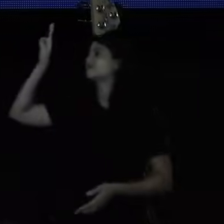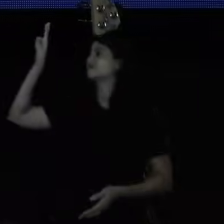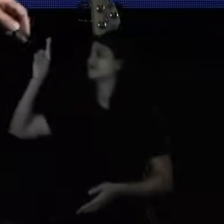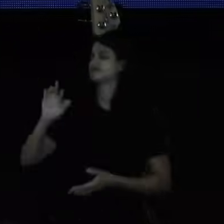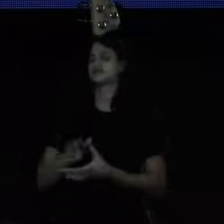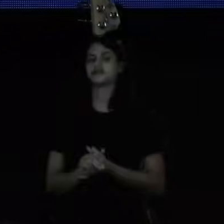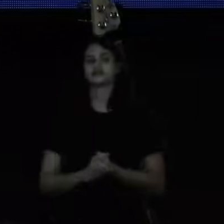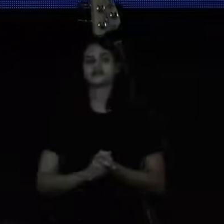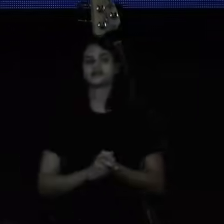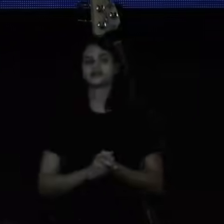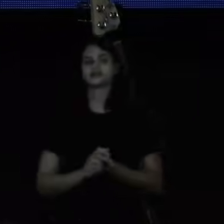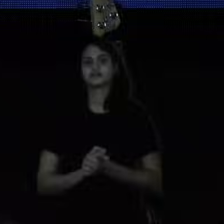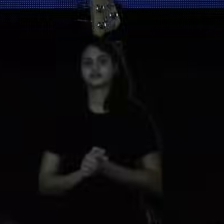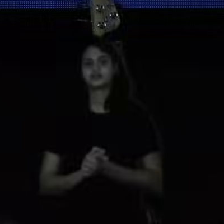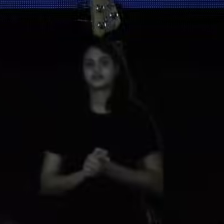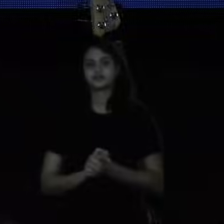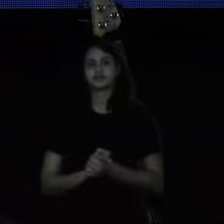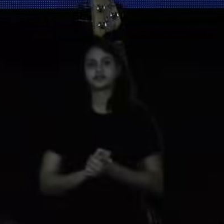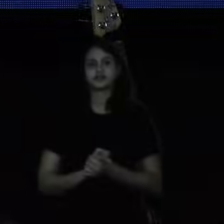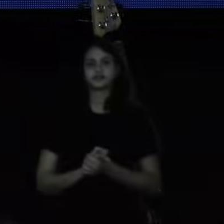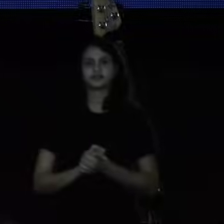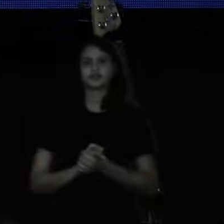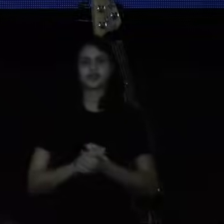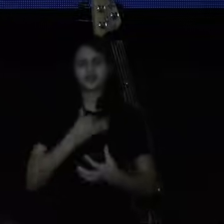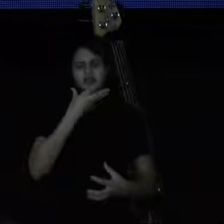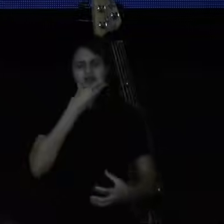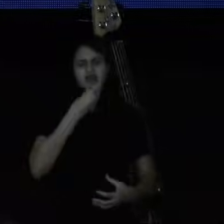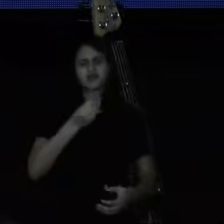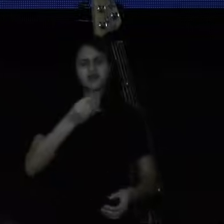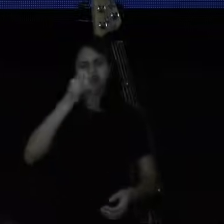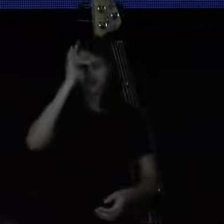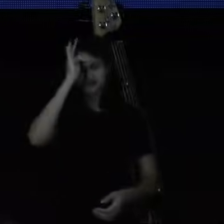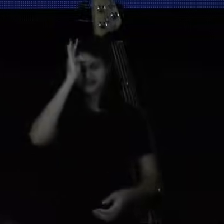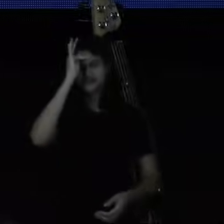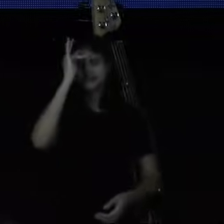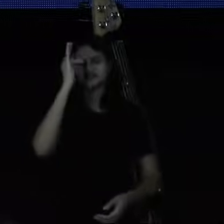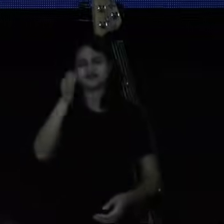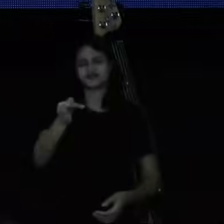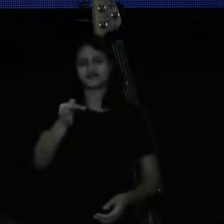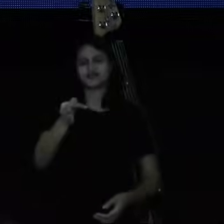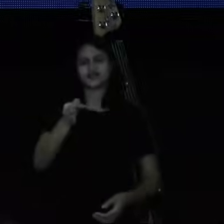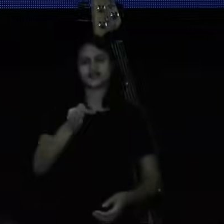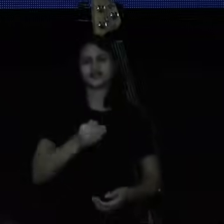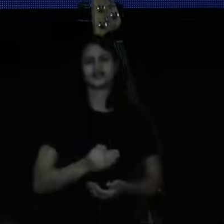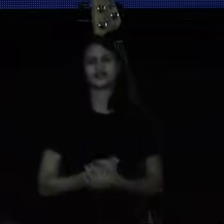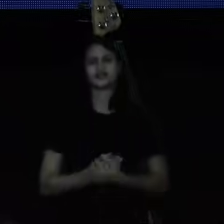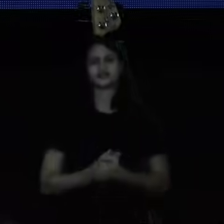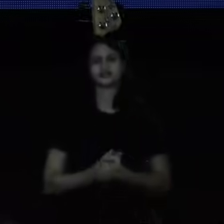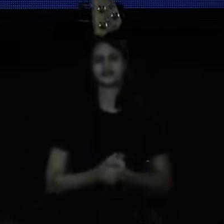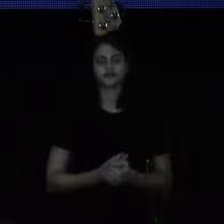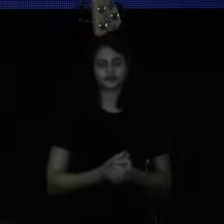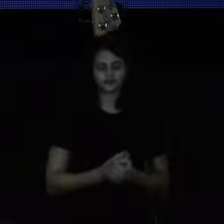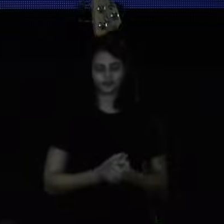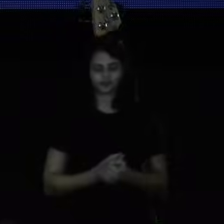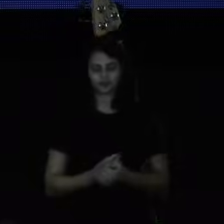Gente, pelo amor de Deus, Jefté era um homem de fé. Jefté entrou no hall da fé de